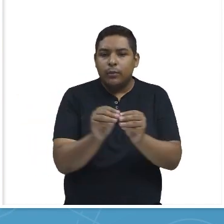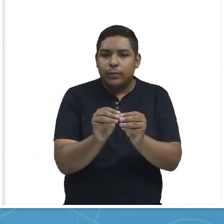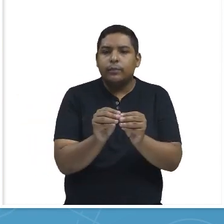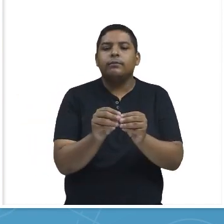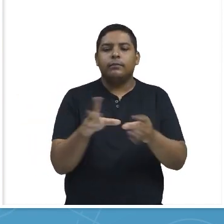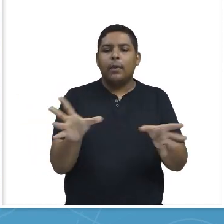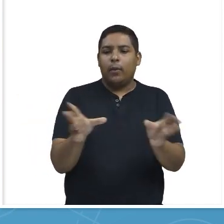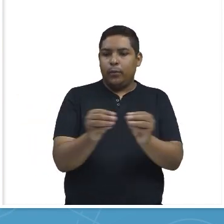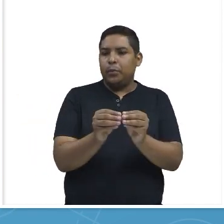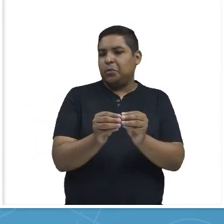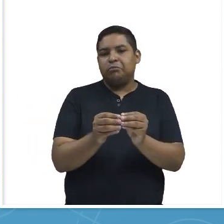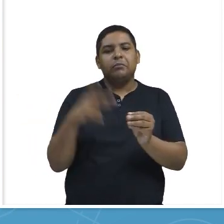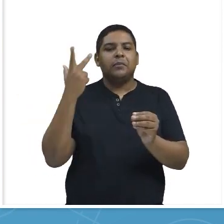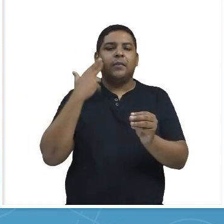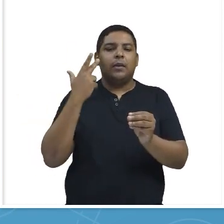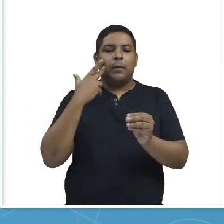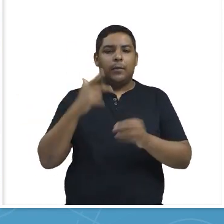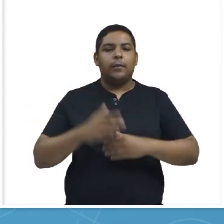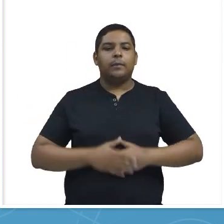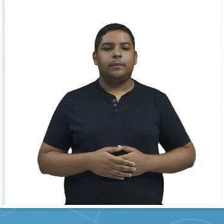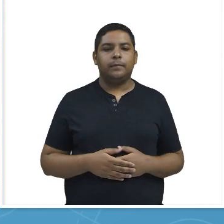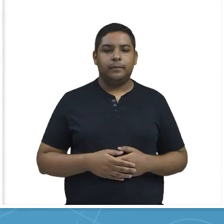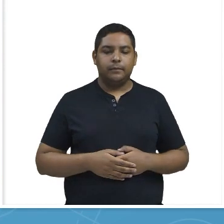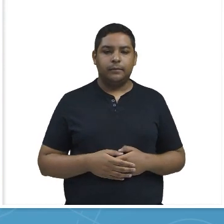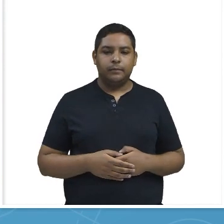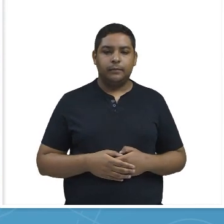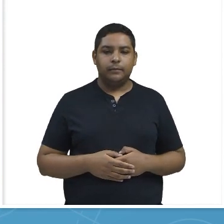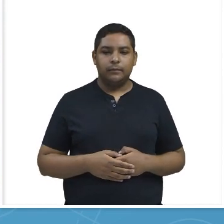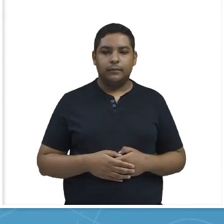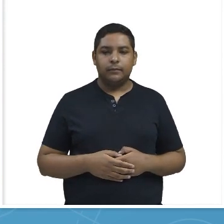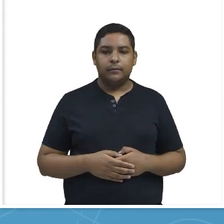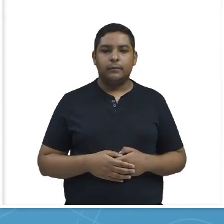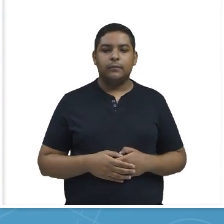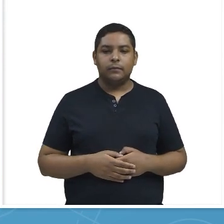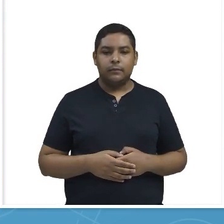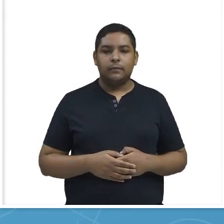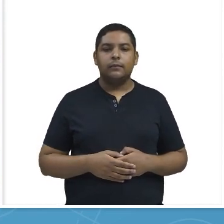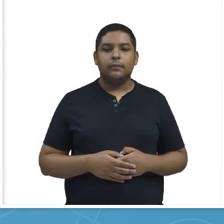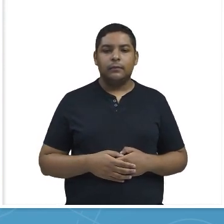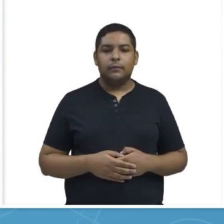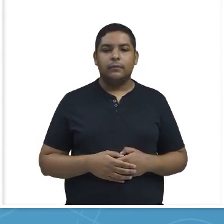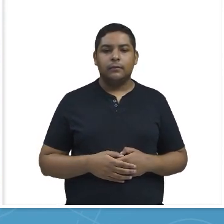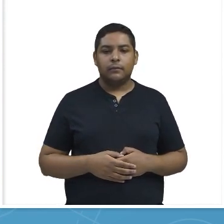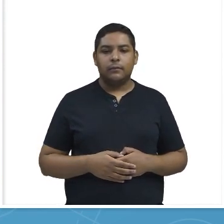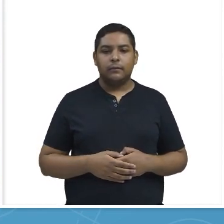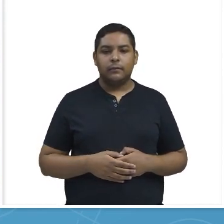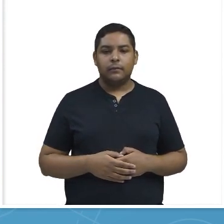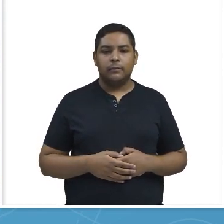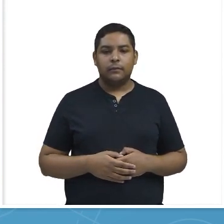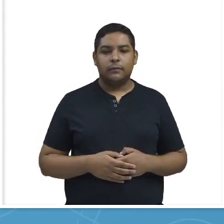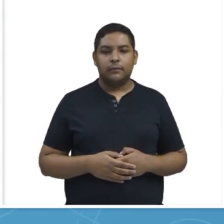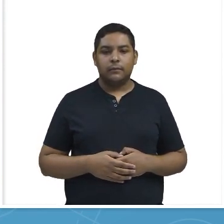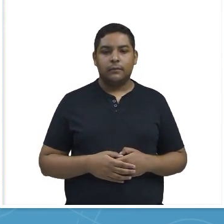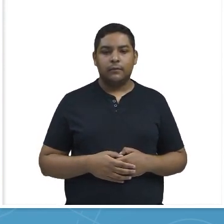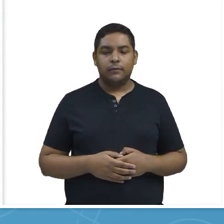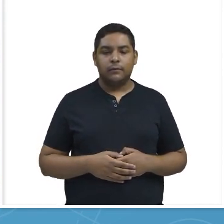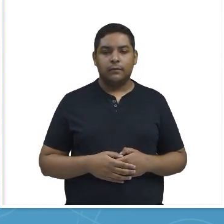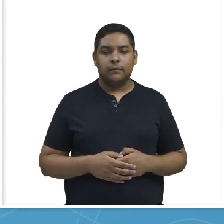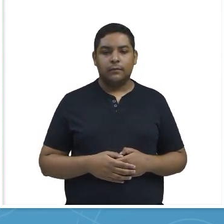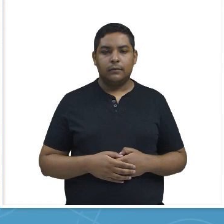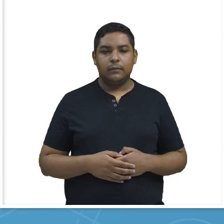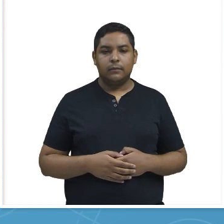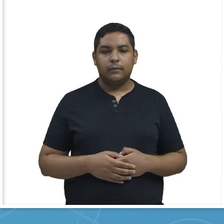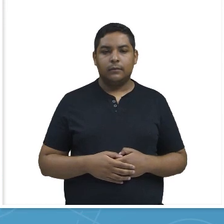que é a mesma coisa que I am. Tudo bem? I am ou I'm not going to have